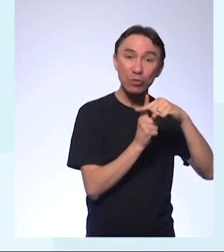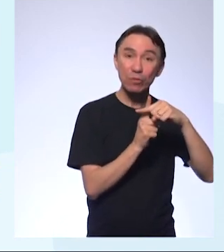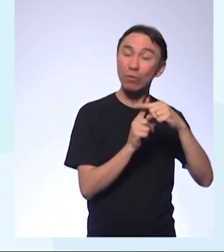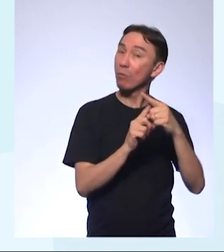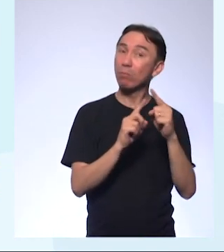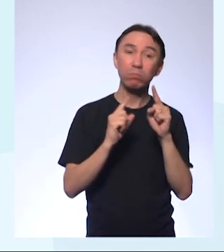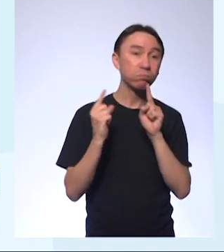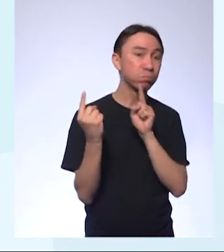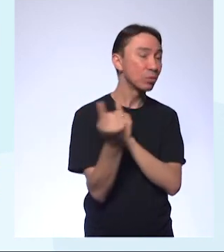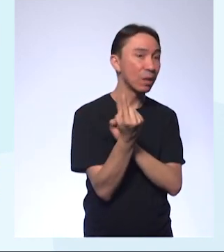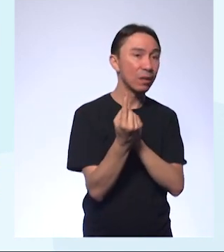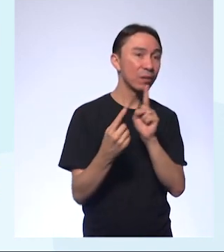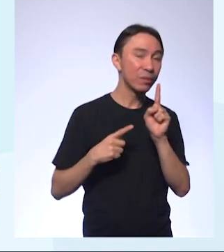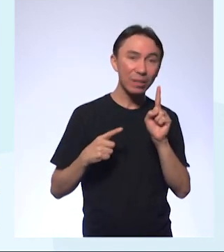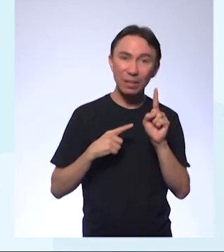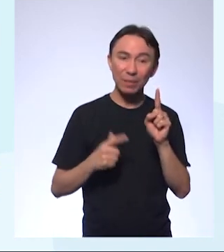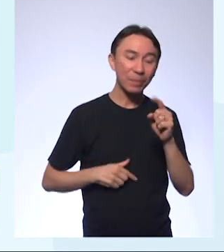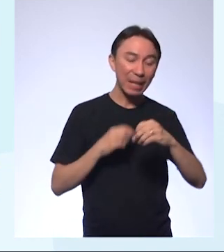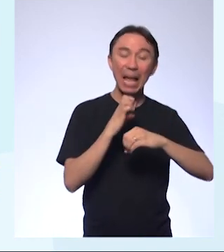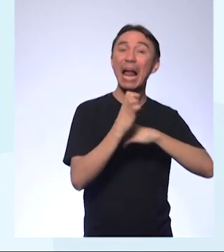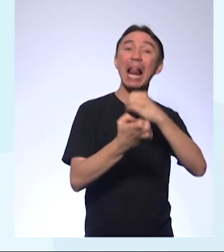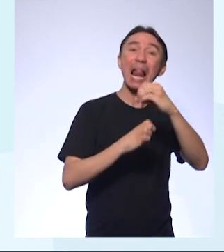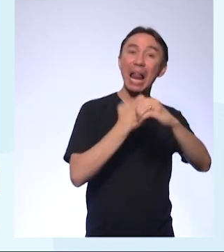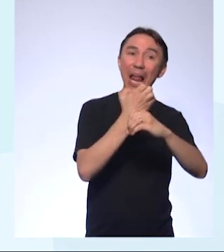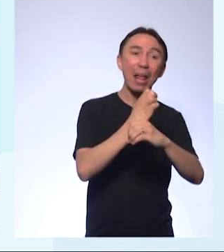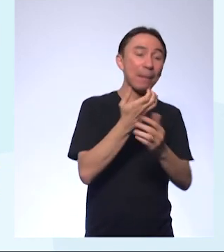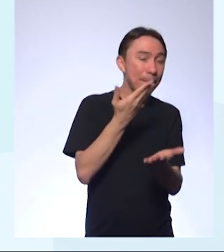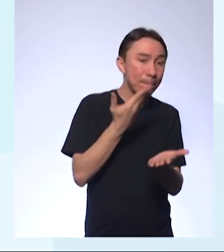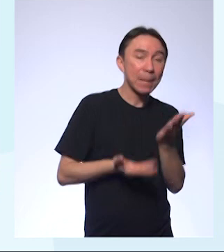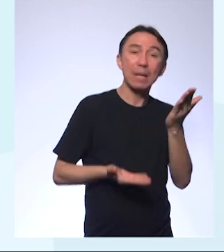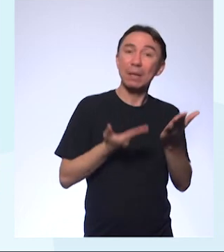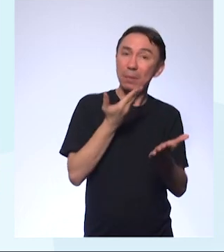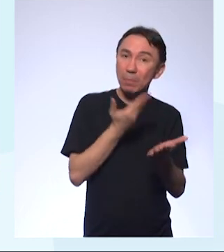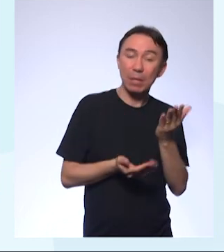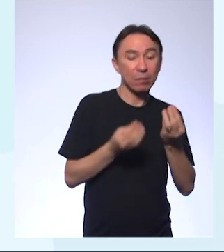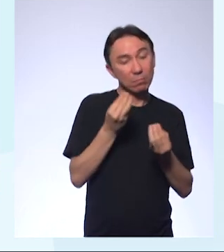de doar os elétrons. Então, se a